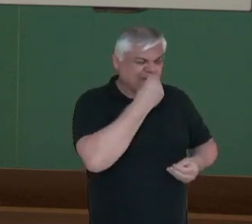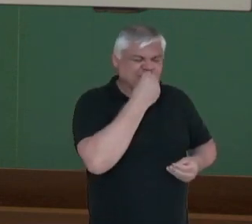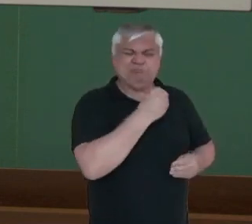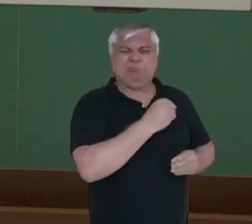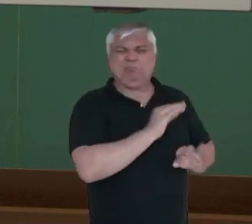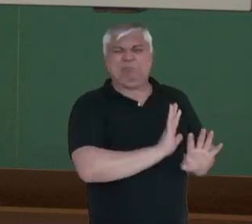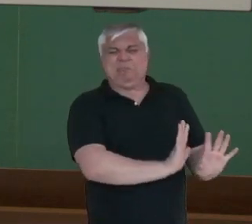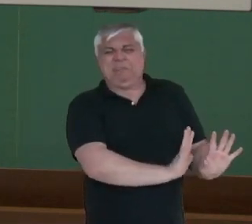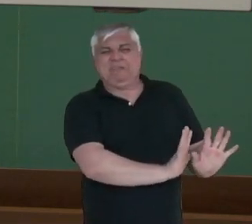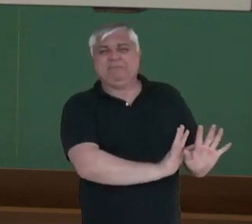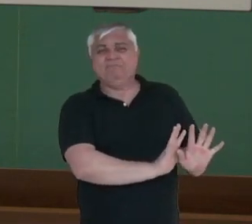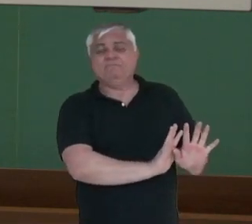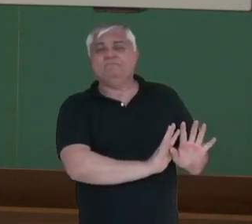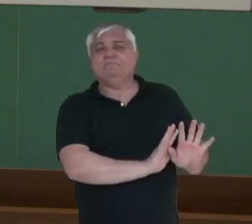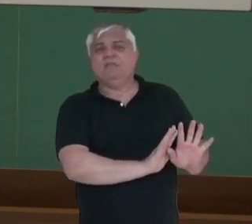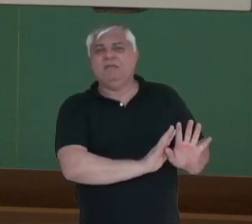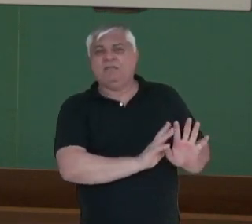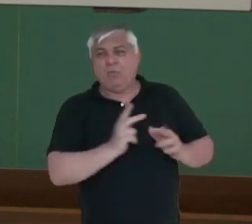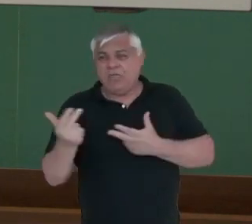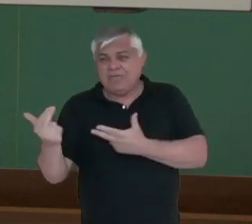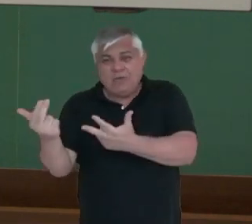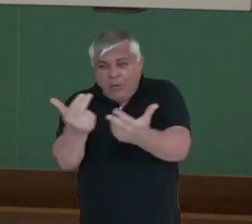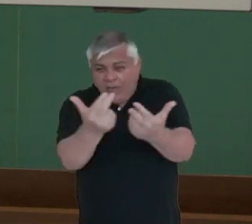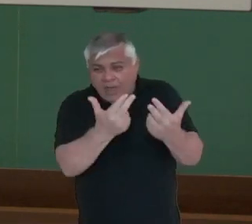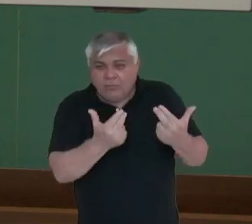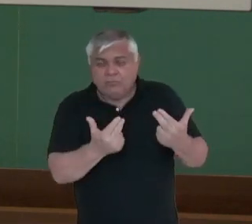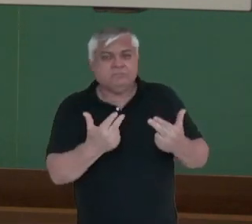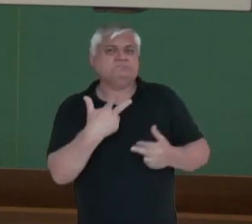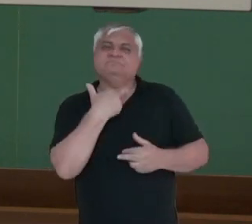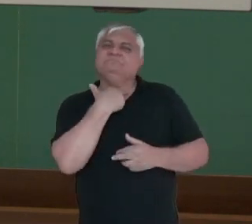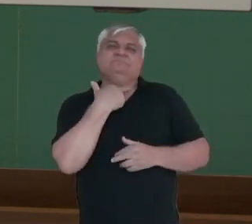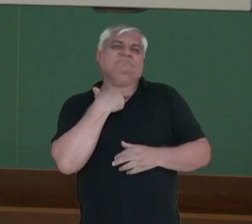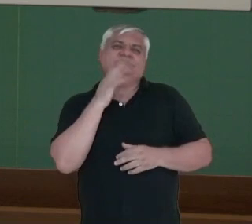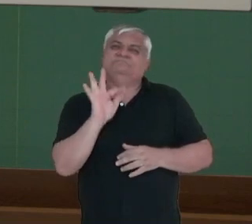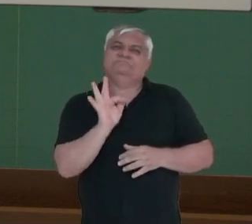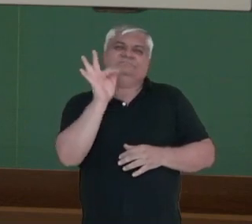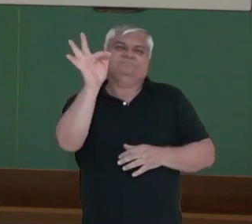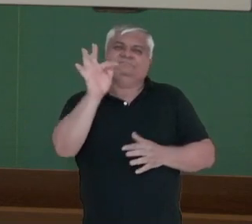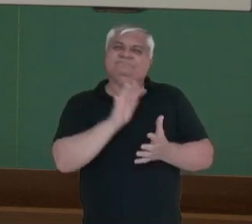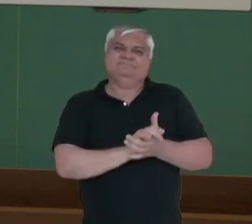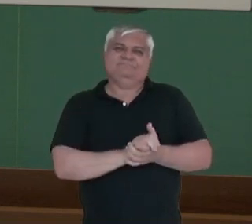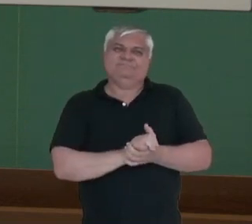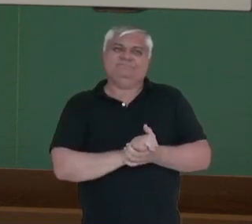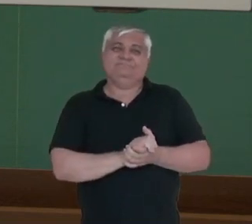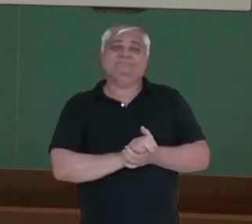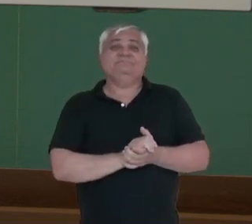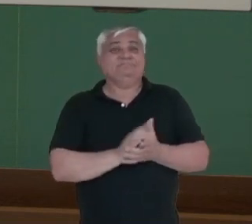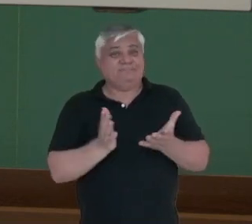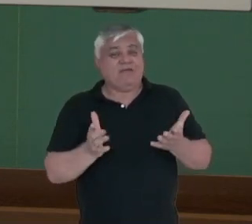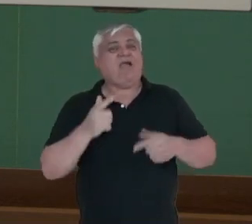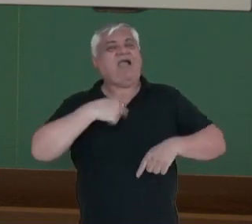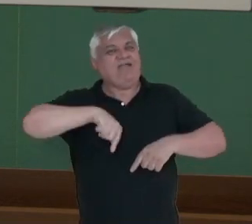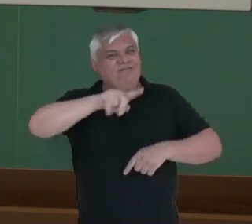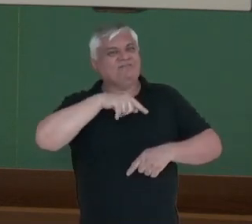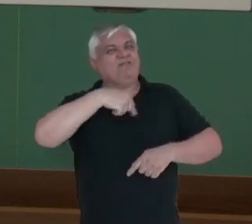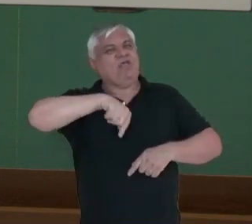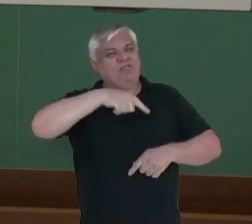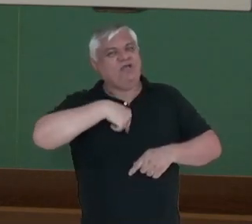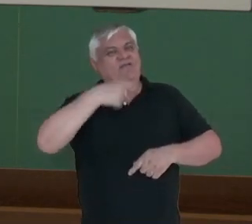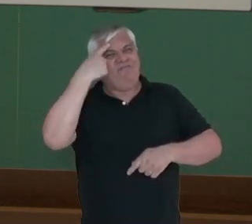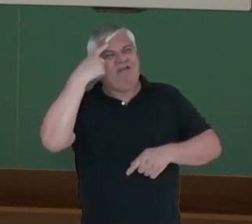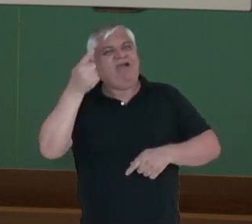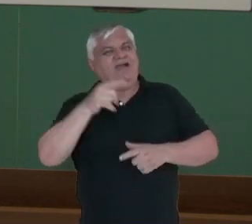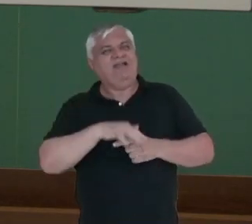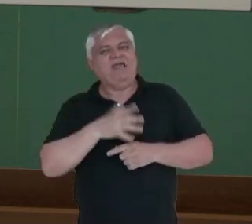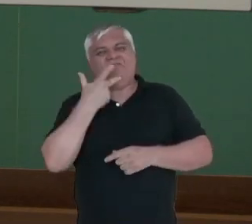não gostei, uma conclusão para o futuro, certo? A gente costuma fazer isso, mas não